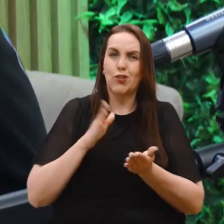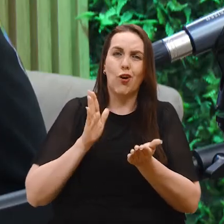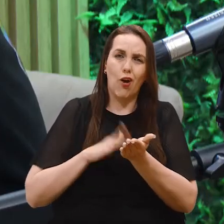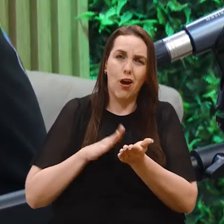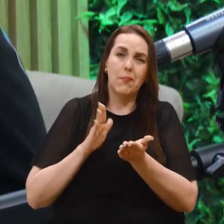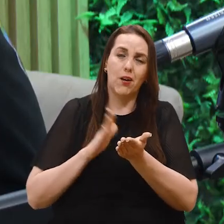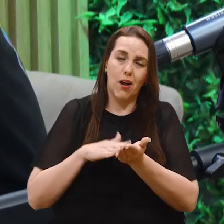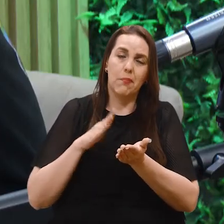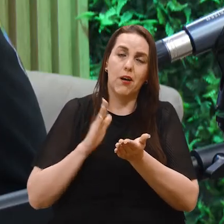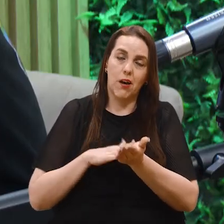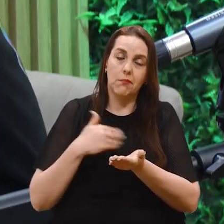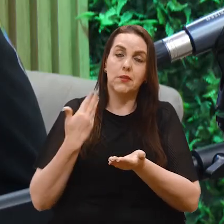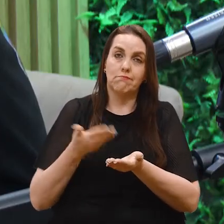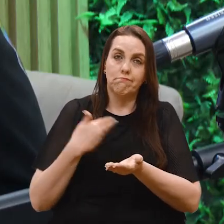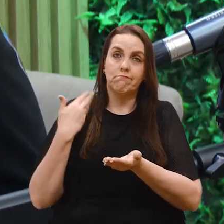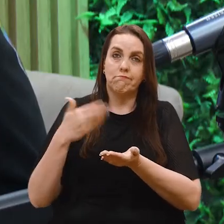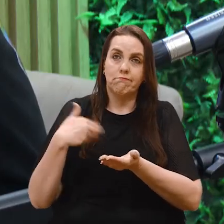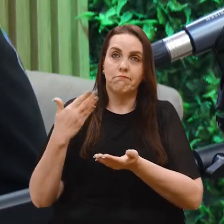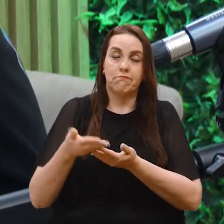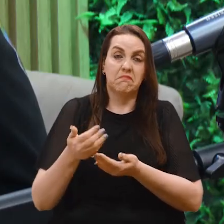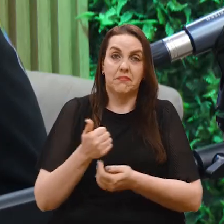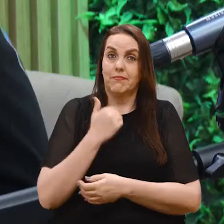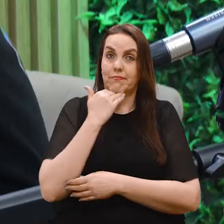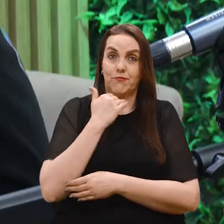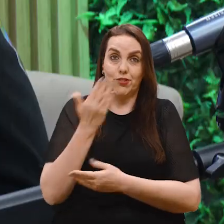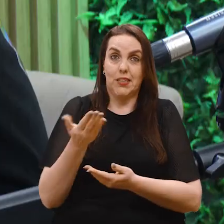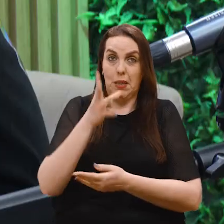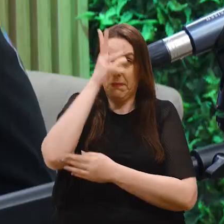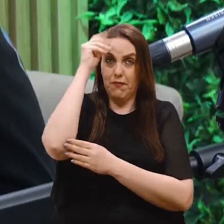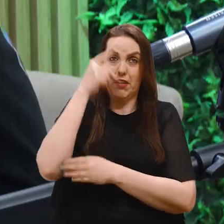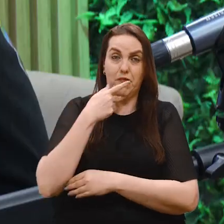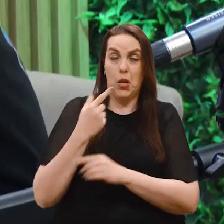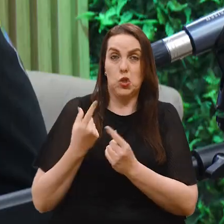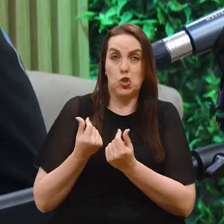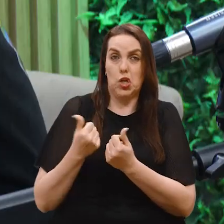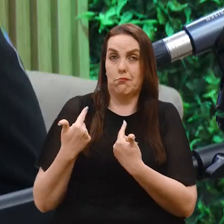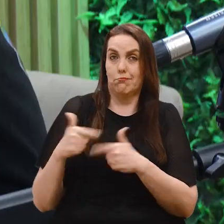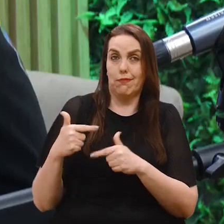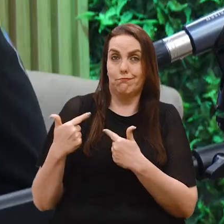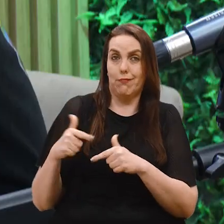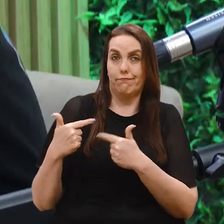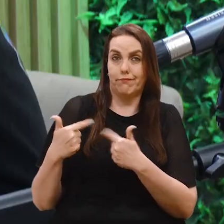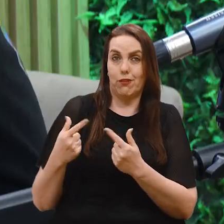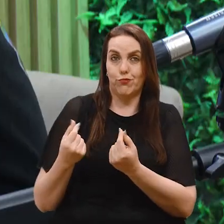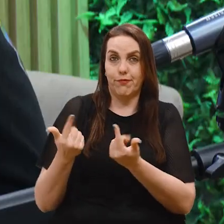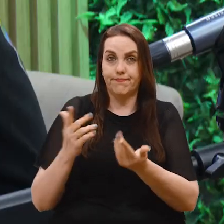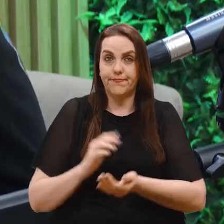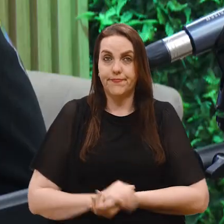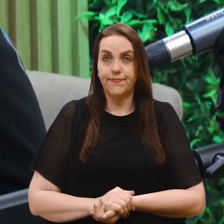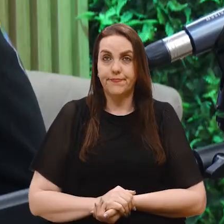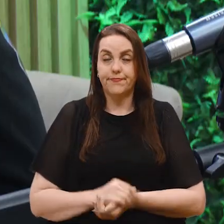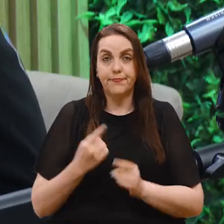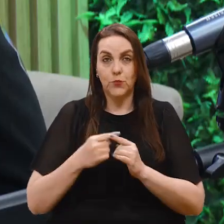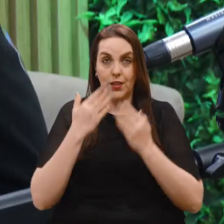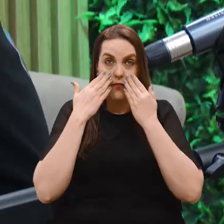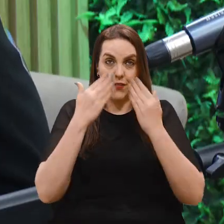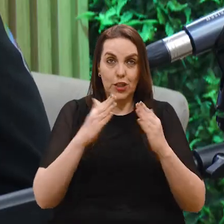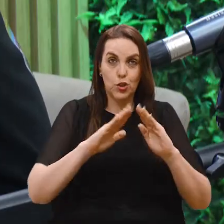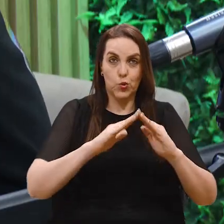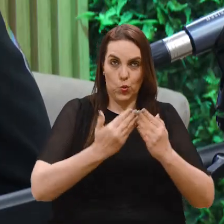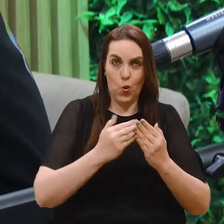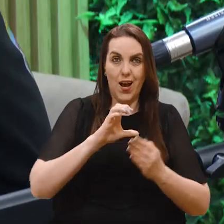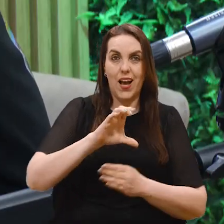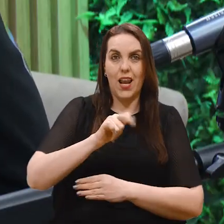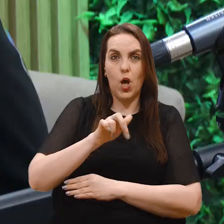foi feito, que vamos atrás e não sai. O prefeito só disse que não tem dinheiro. Porque na frente dos 2 colégios, do Clauri Flores e